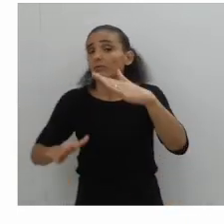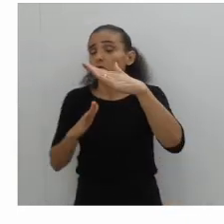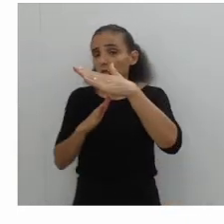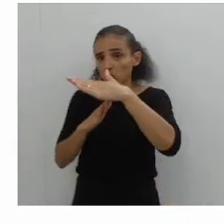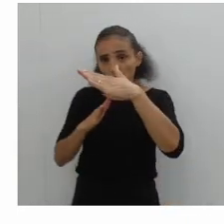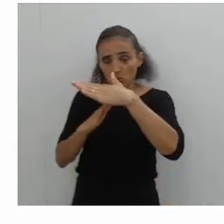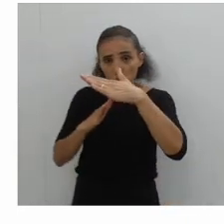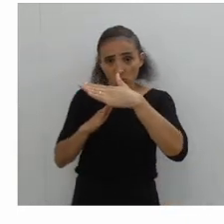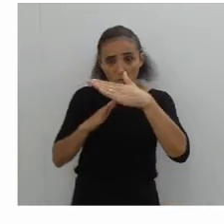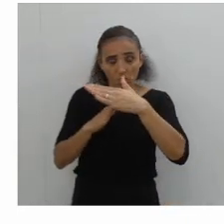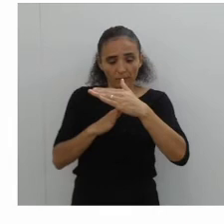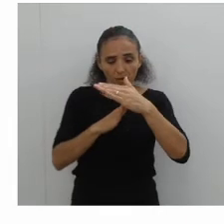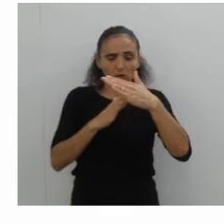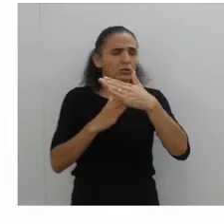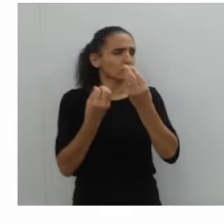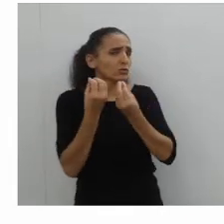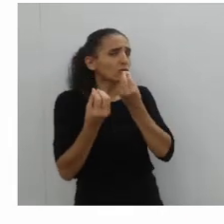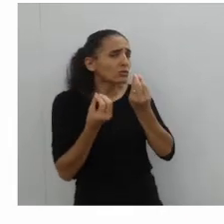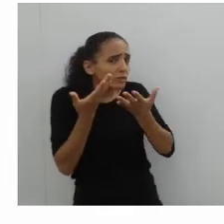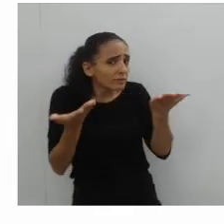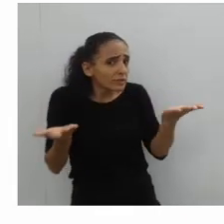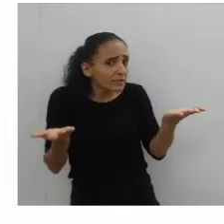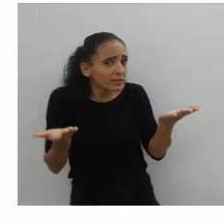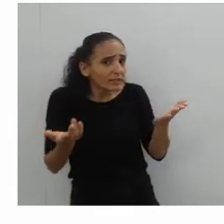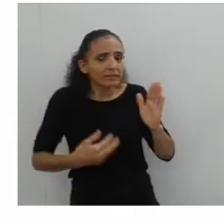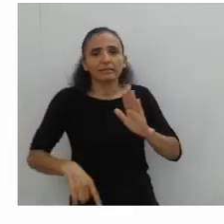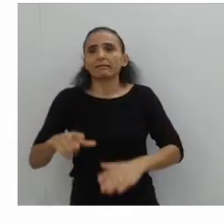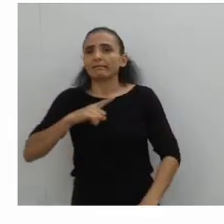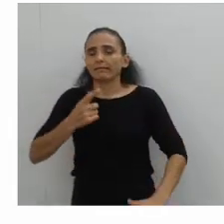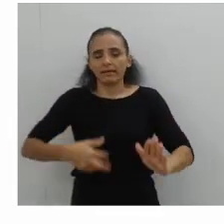limites de tempo e de espaço, segundo regras